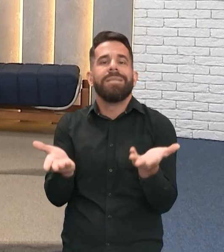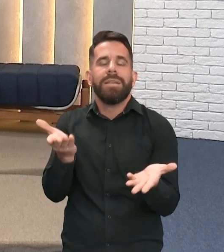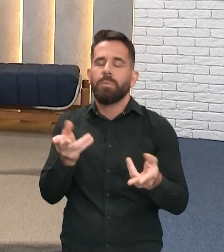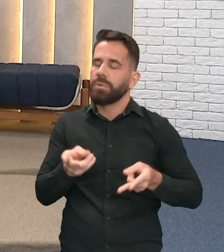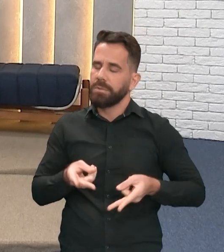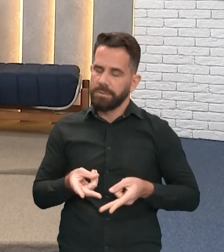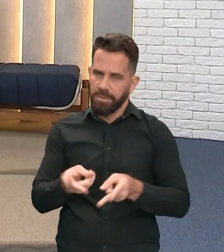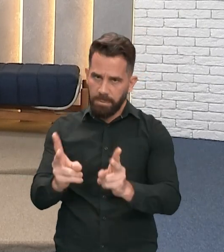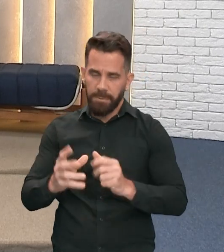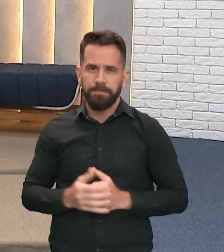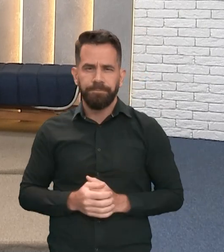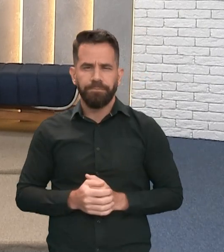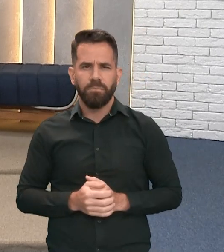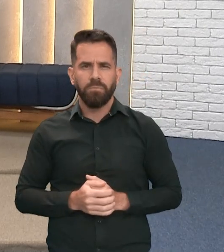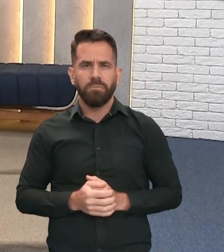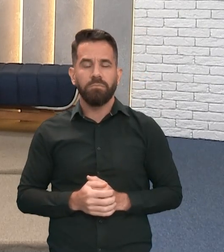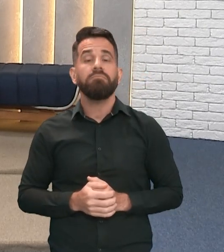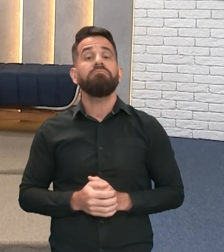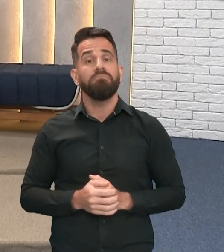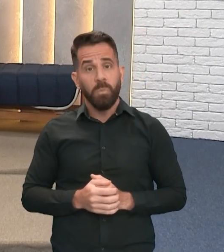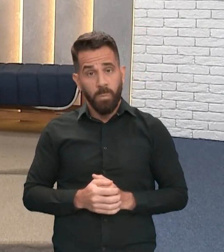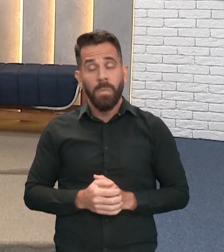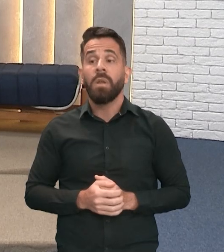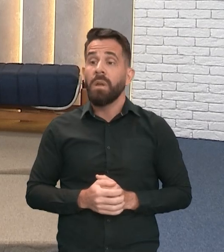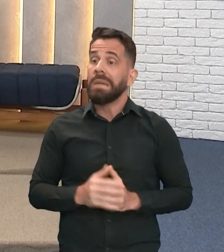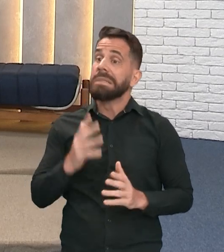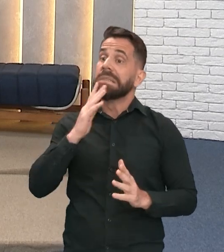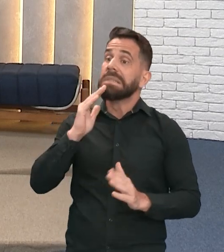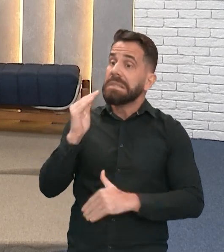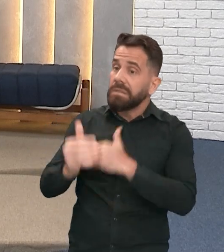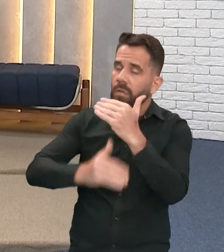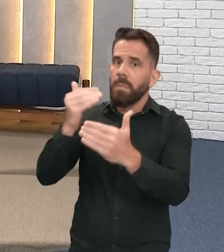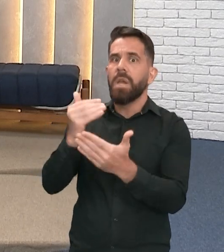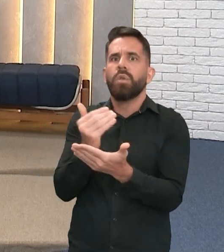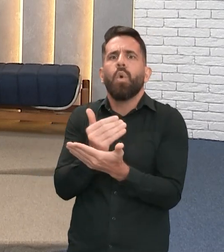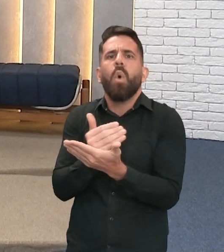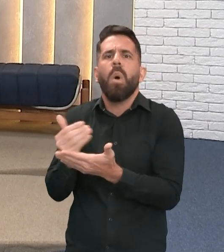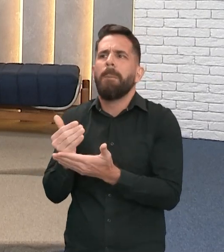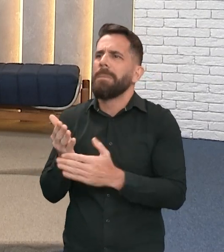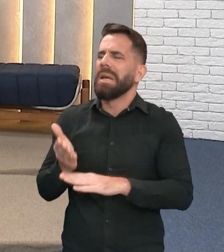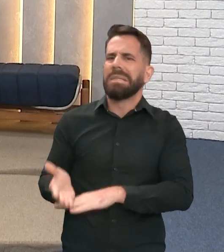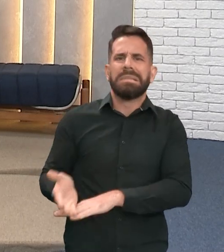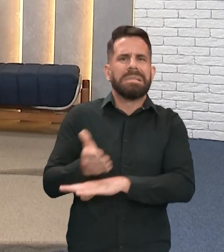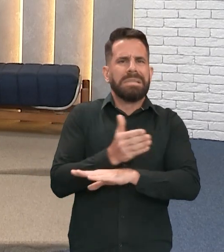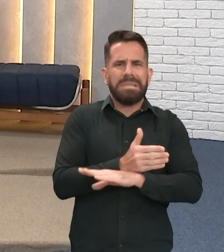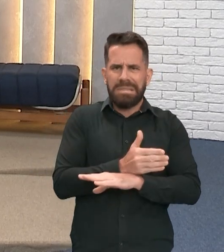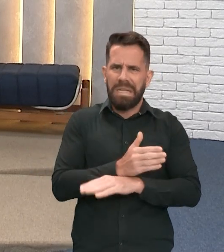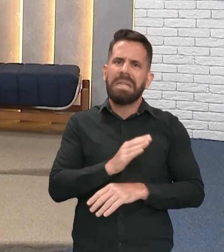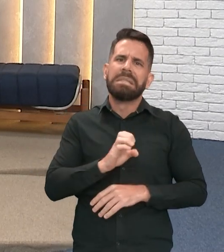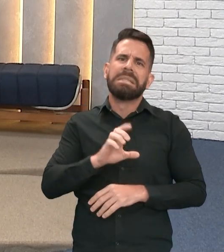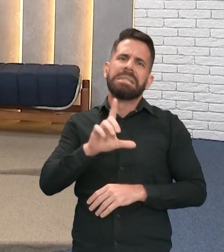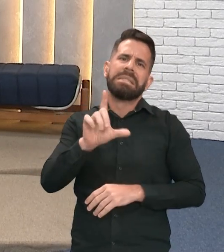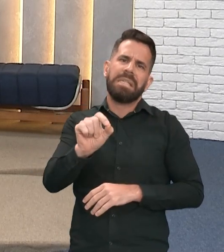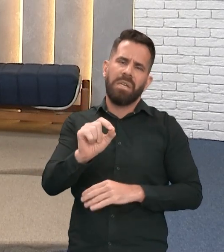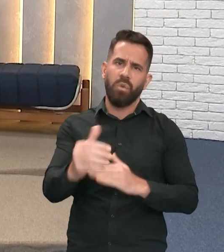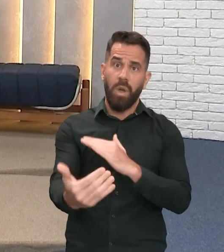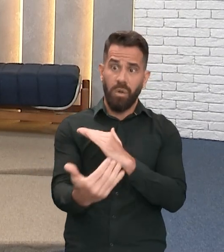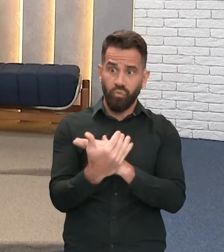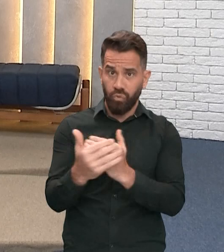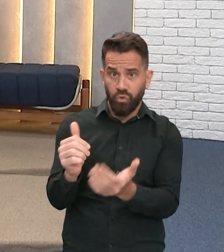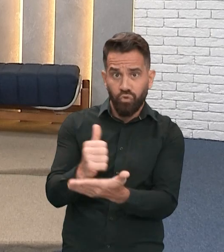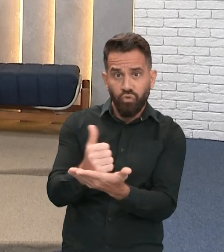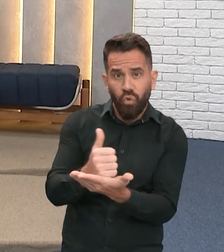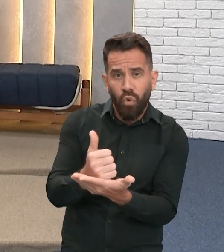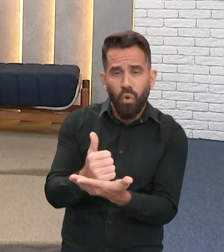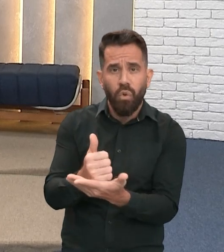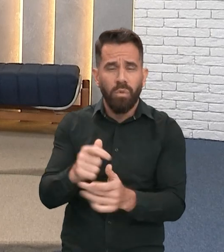O desenvolvimento, ele acontece desde a primeira infância, dependendo dos jogos? O que você pode